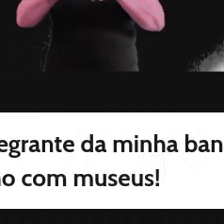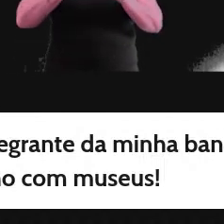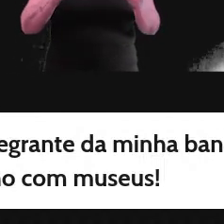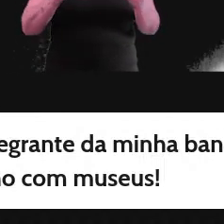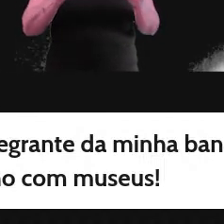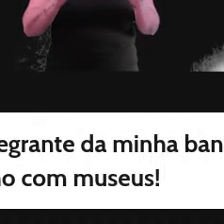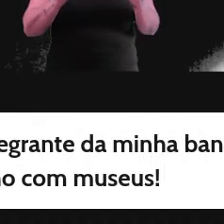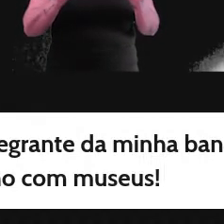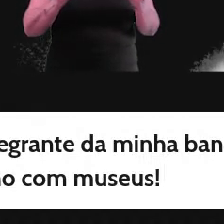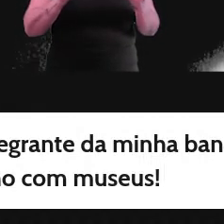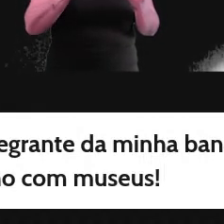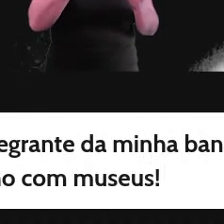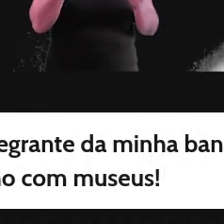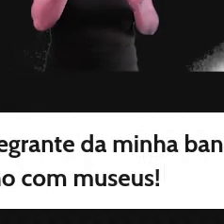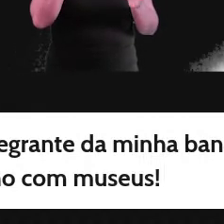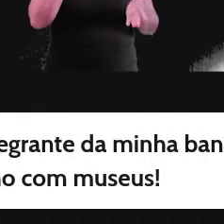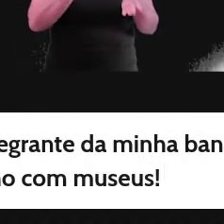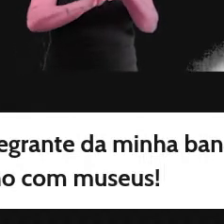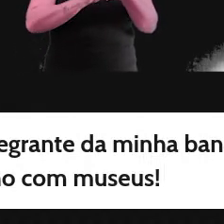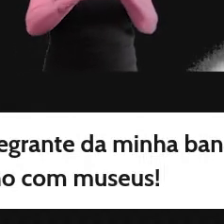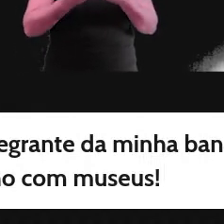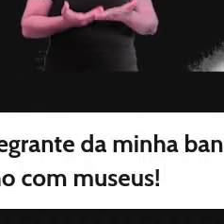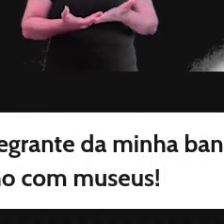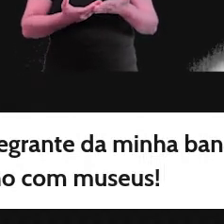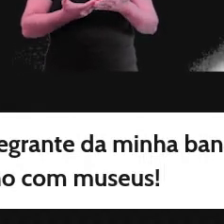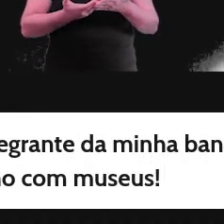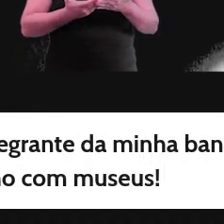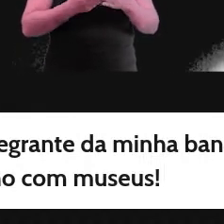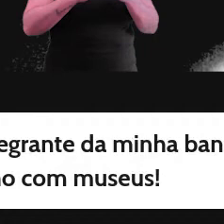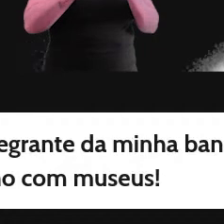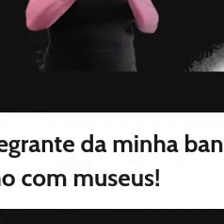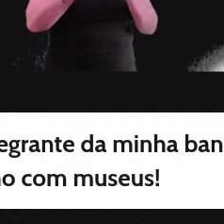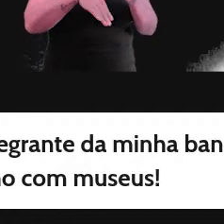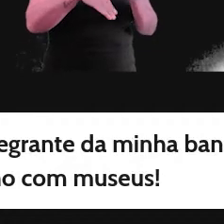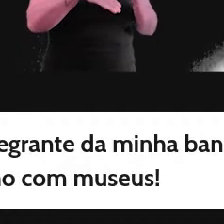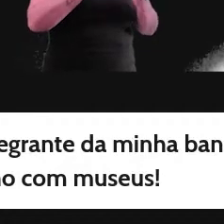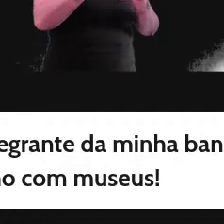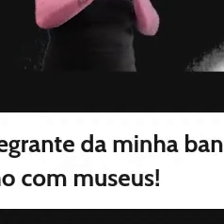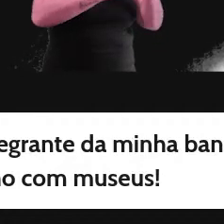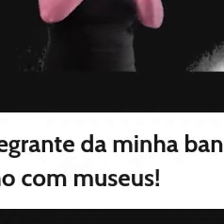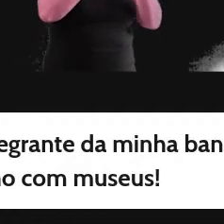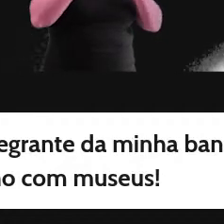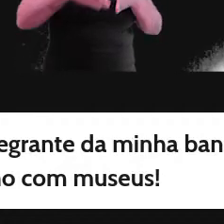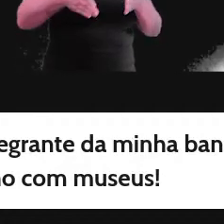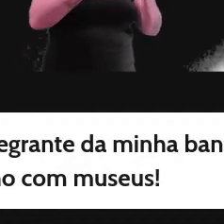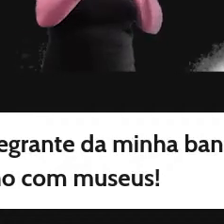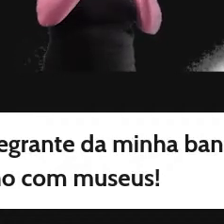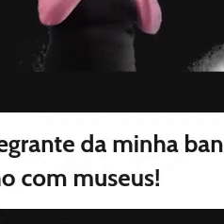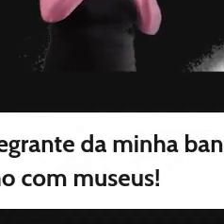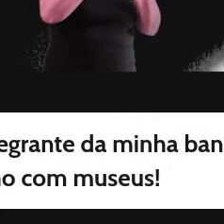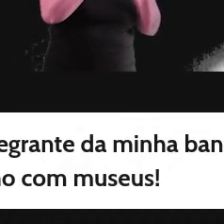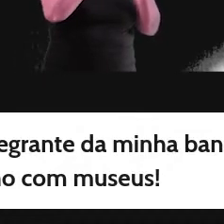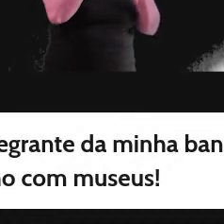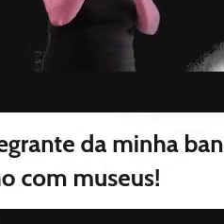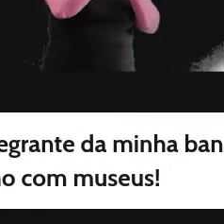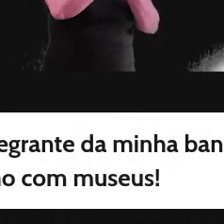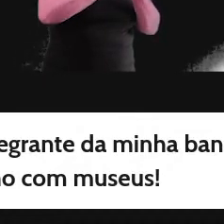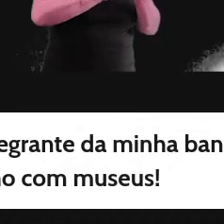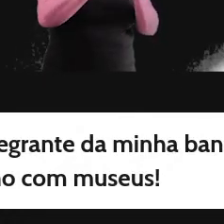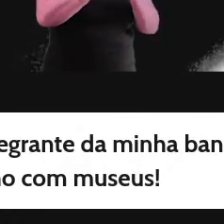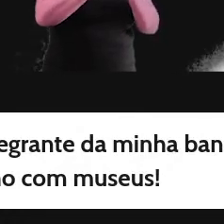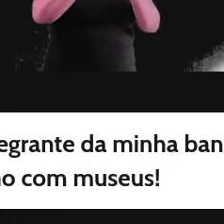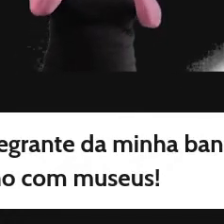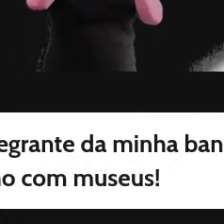gente está realmente nesse processo. Um caminho tem sido essas atividades que a gente tem feito